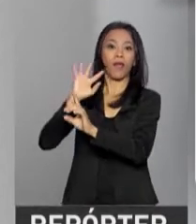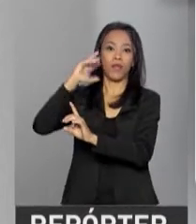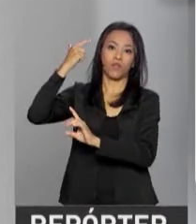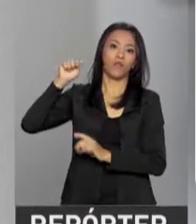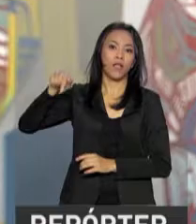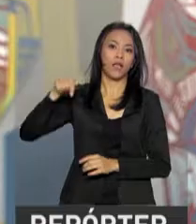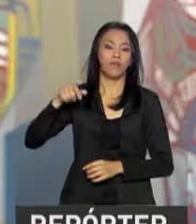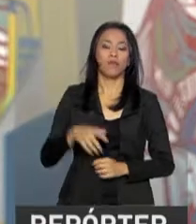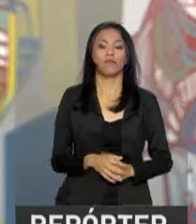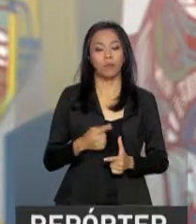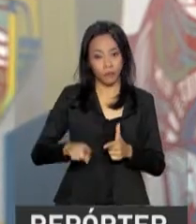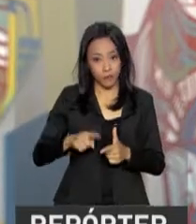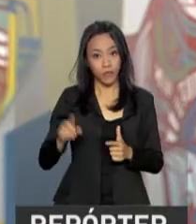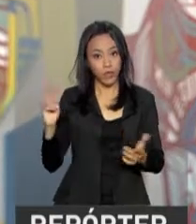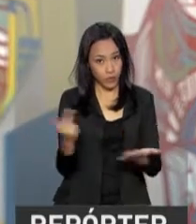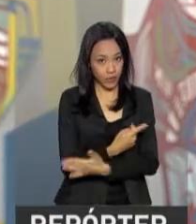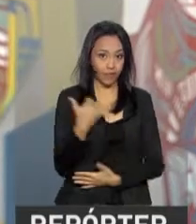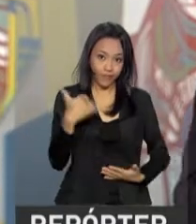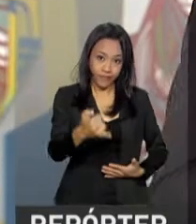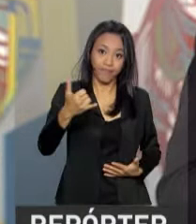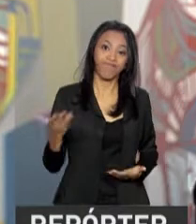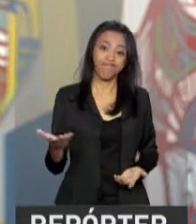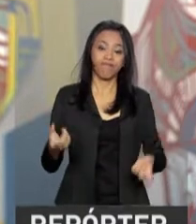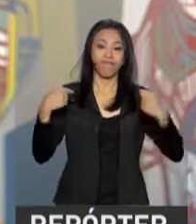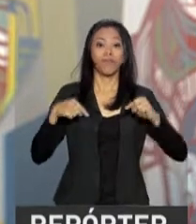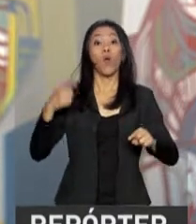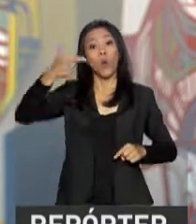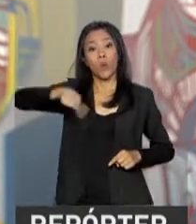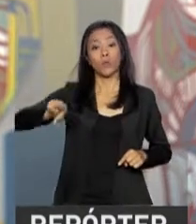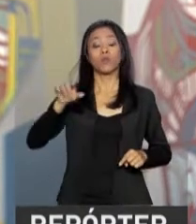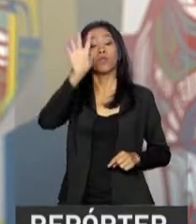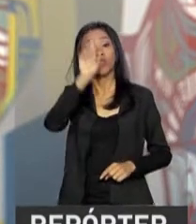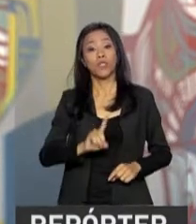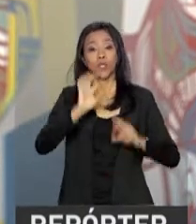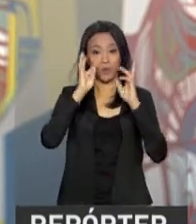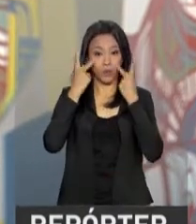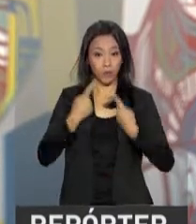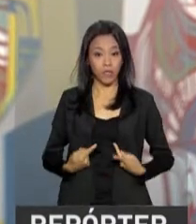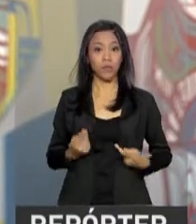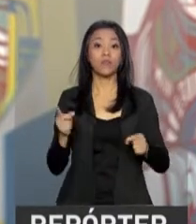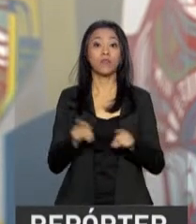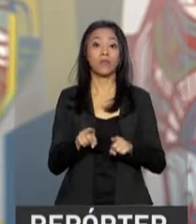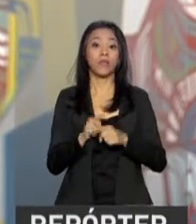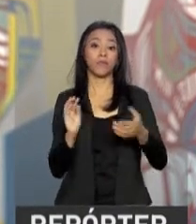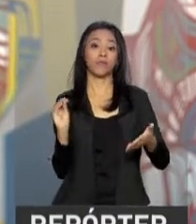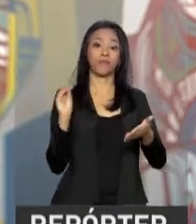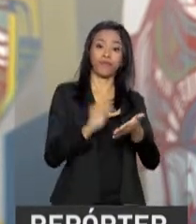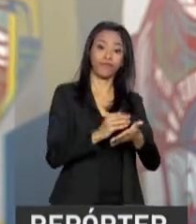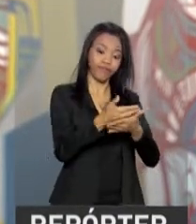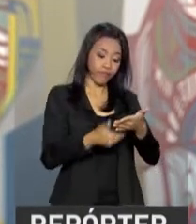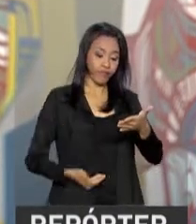impune o ministério dos direitos humanos também divulgou uma nota afirmando que com indignação